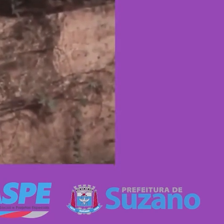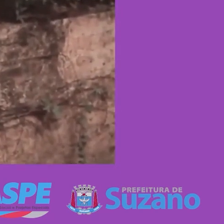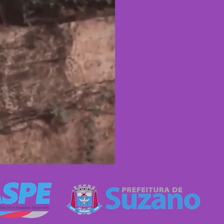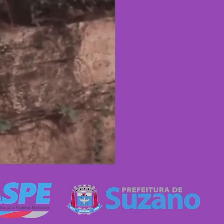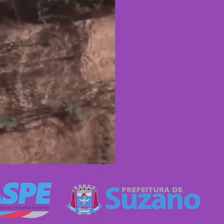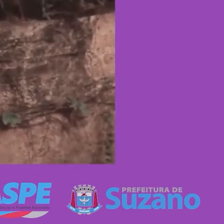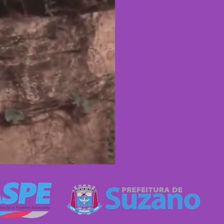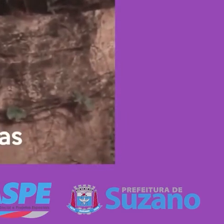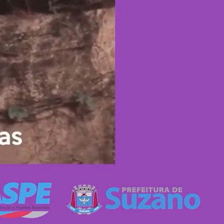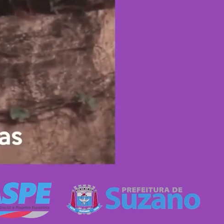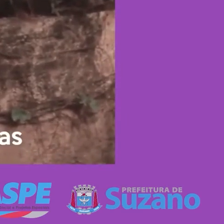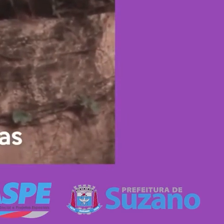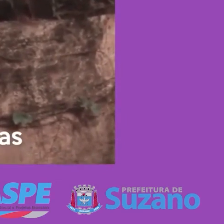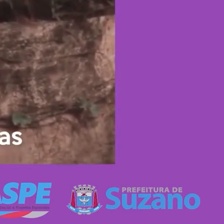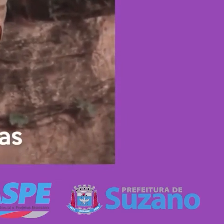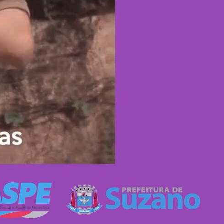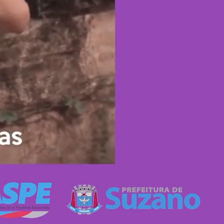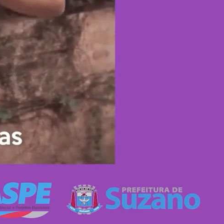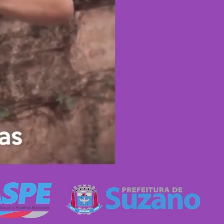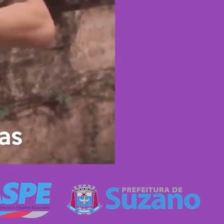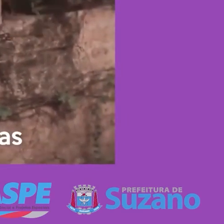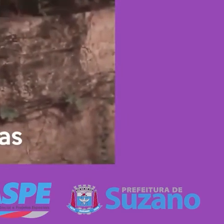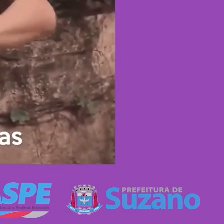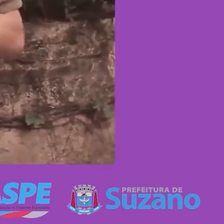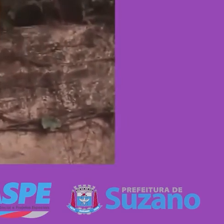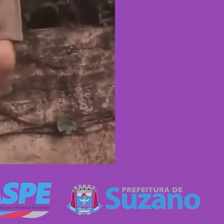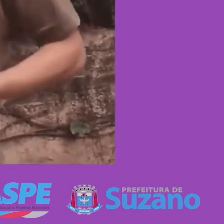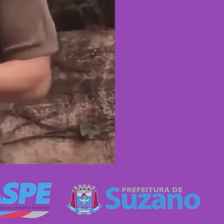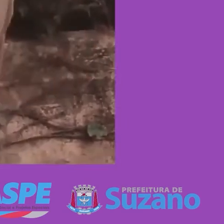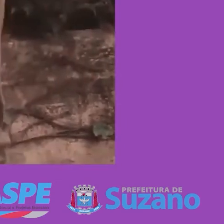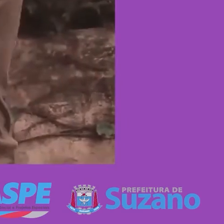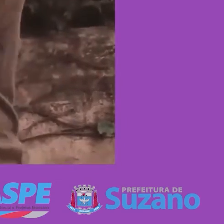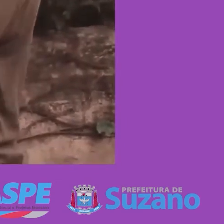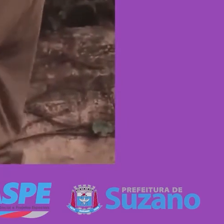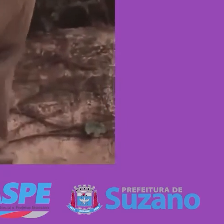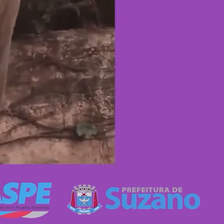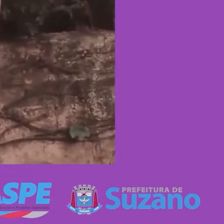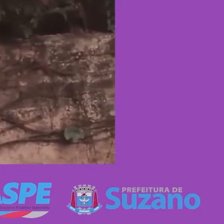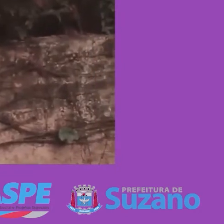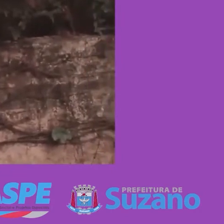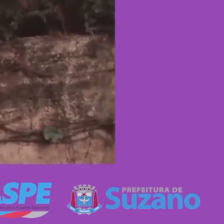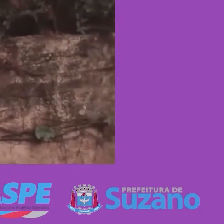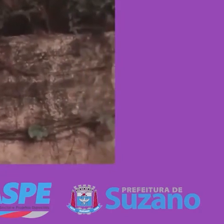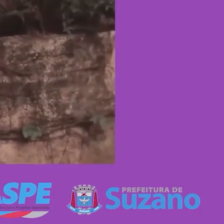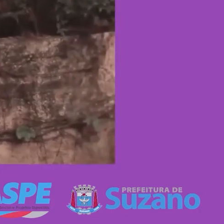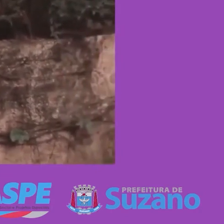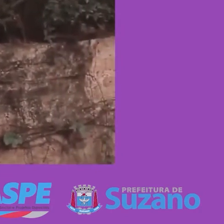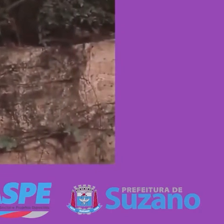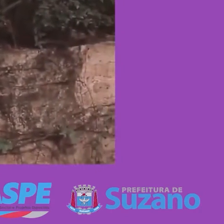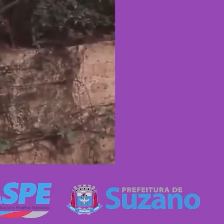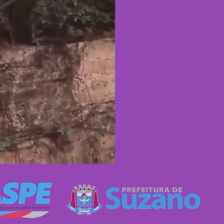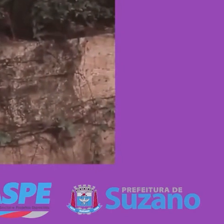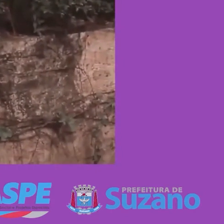Ela tem um passado de luta, quando os surdos tinham as mãos amarradas e eram obrigados a oralizar, castigados